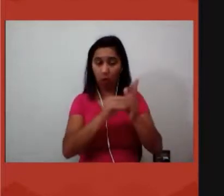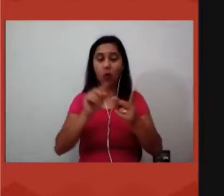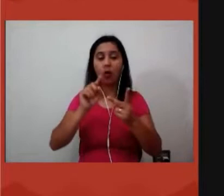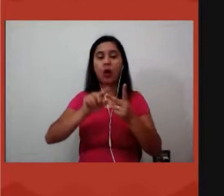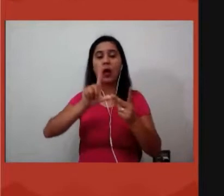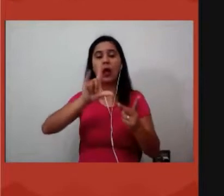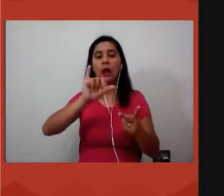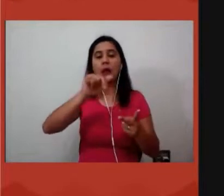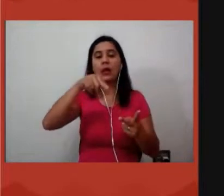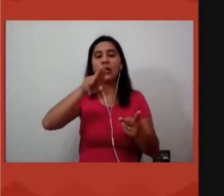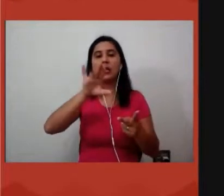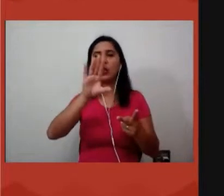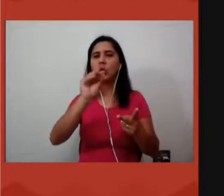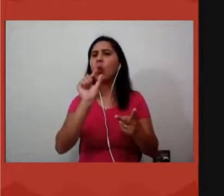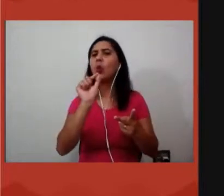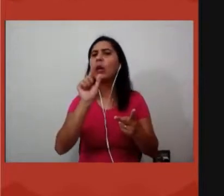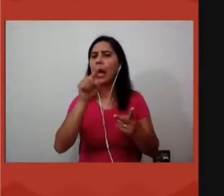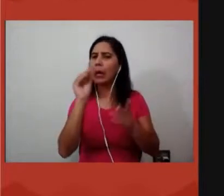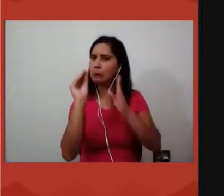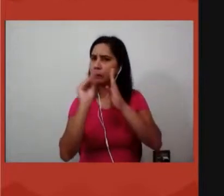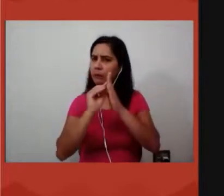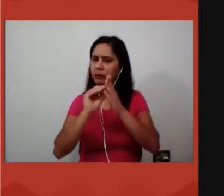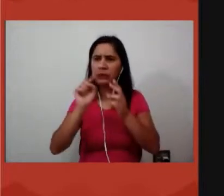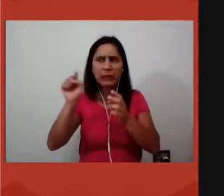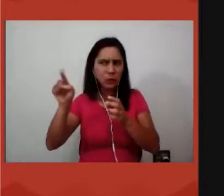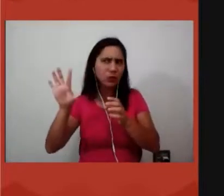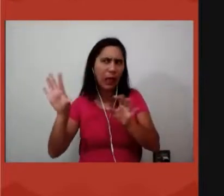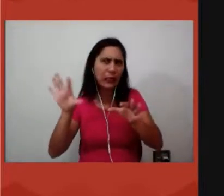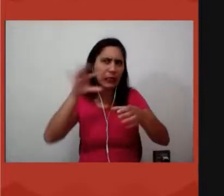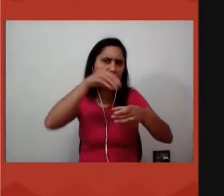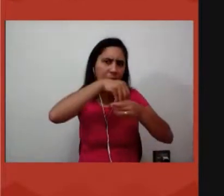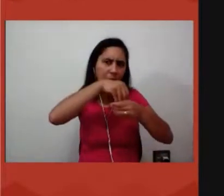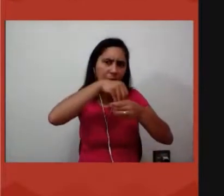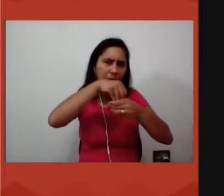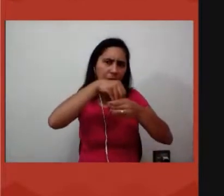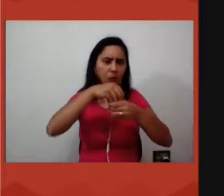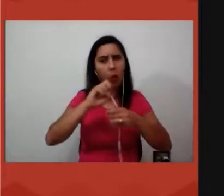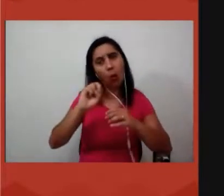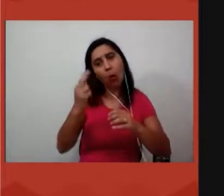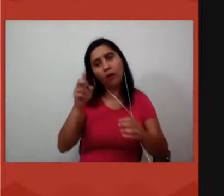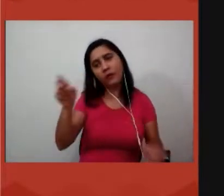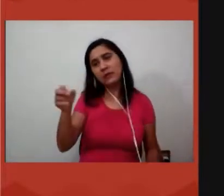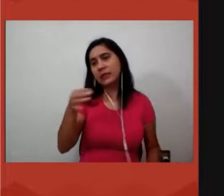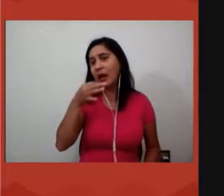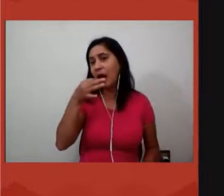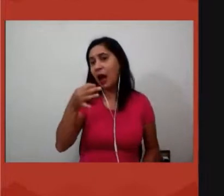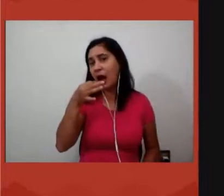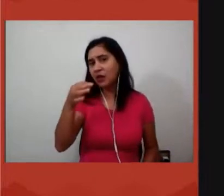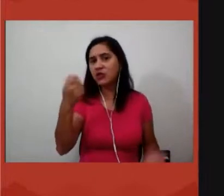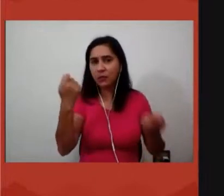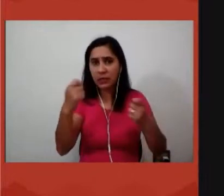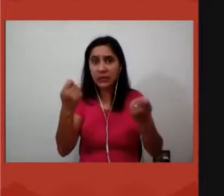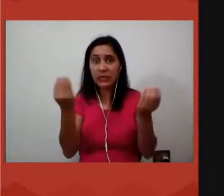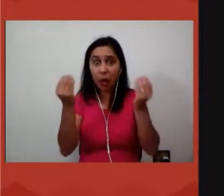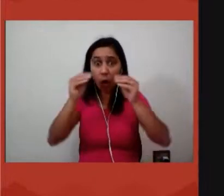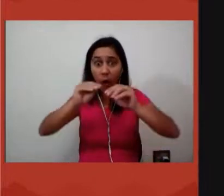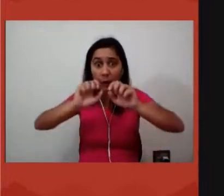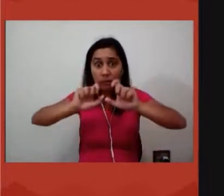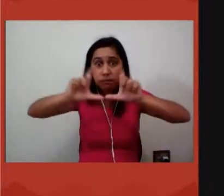não sei se isso não aparece, mas pode ser. Tá bom. Se você achar que deve explicitar, Elza, ok.